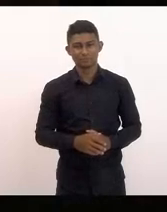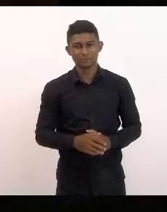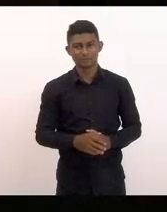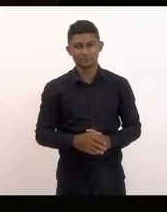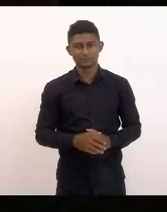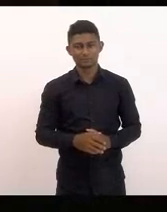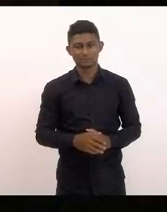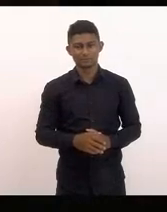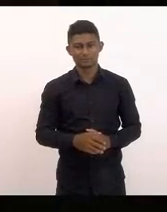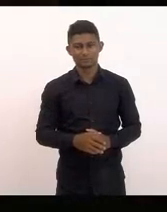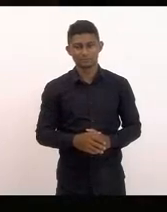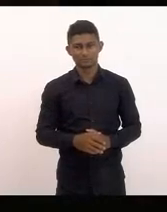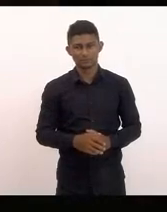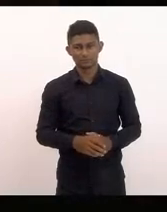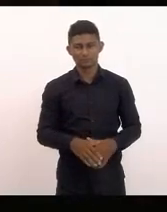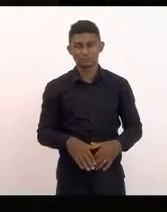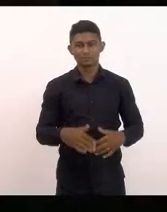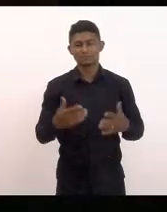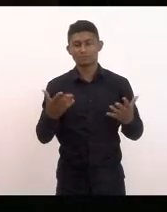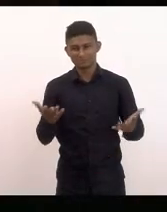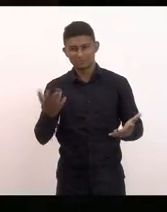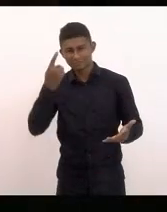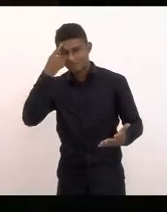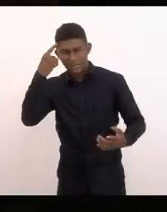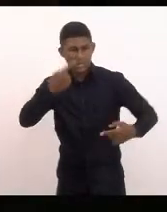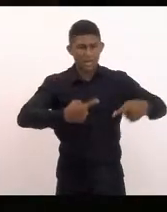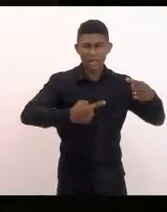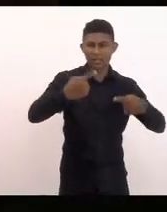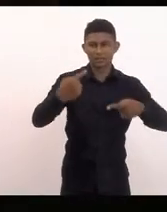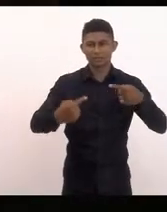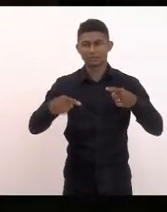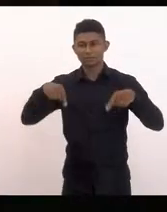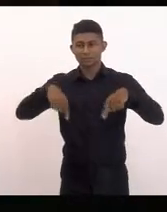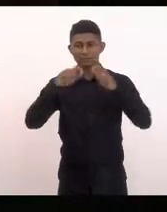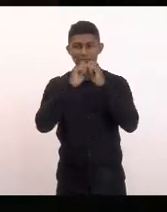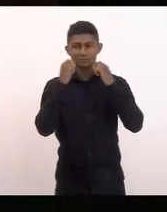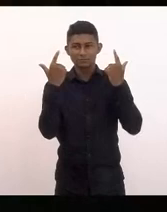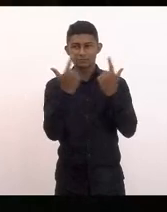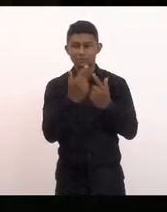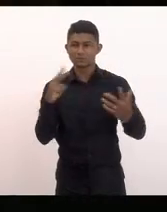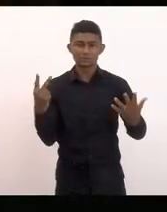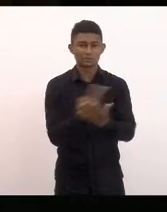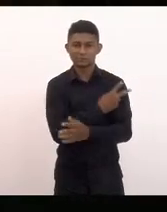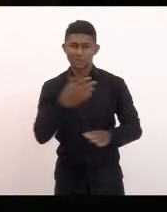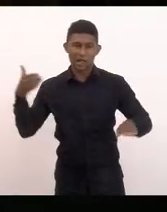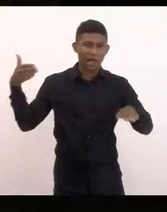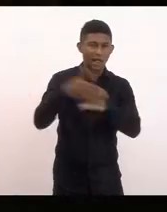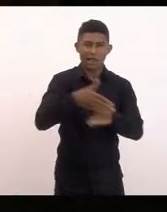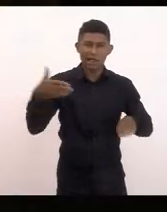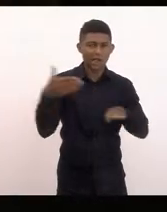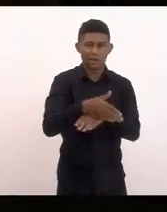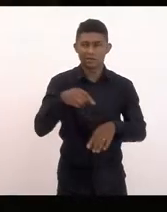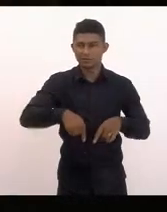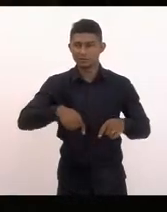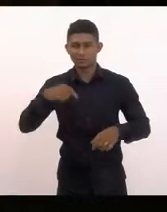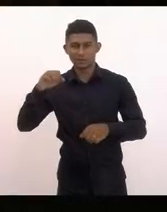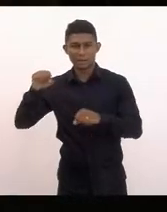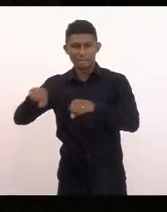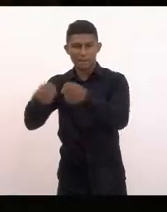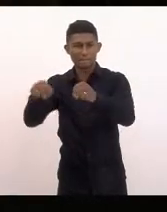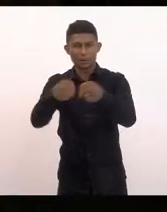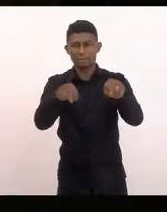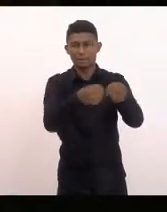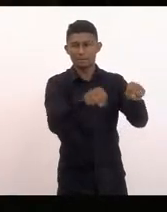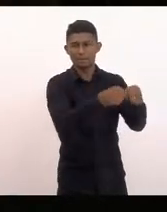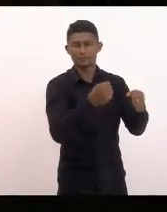com toda a divergência, nós tínhamos uma alerge sendo invadida e quebrada. Porque hoje nós não estamos falando em